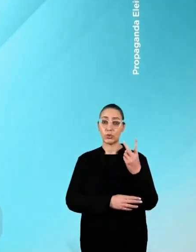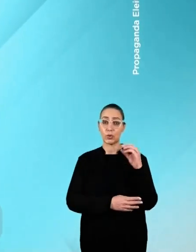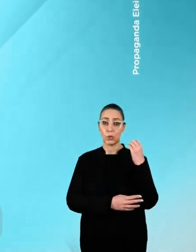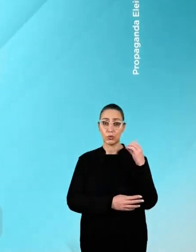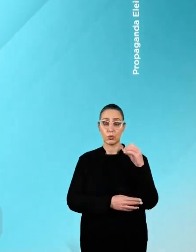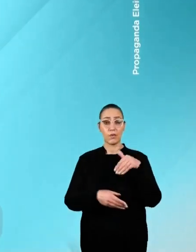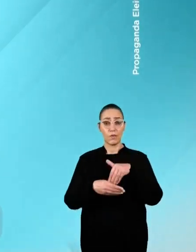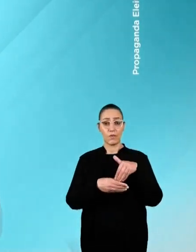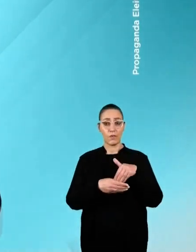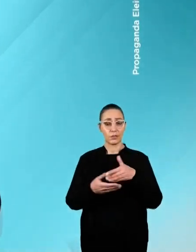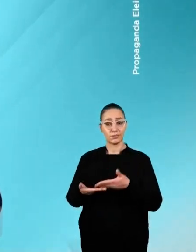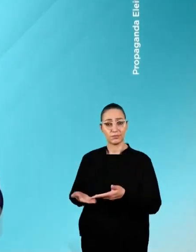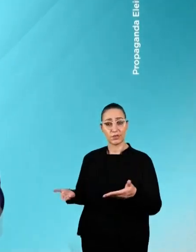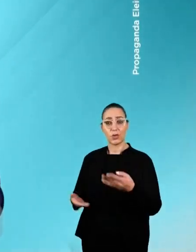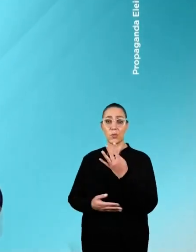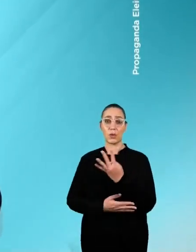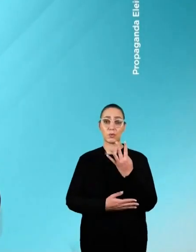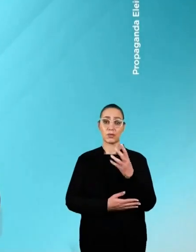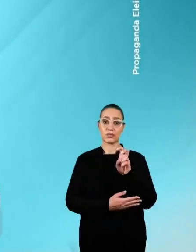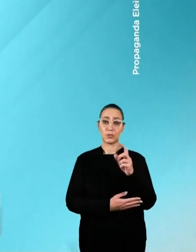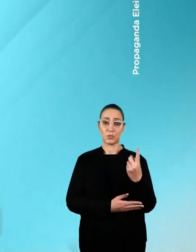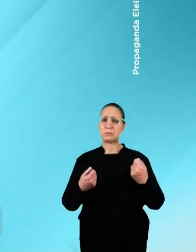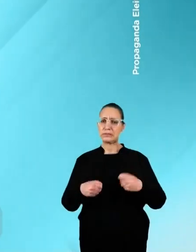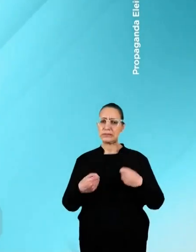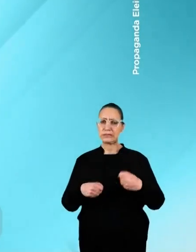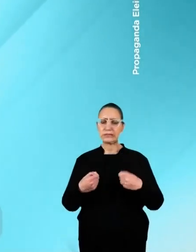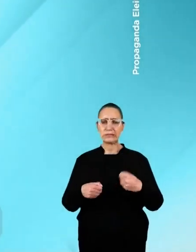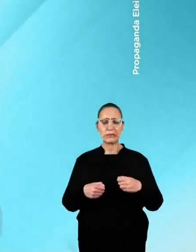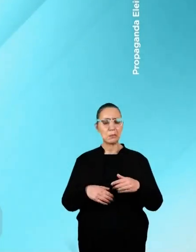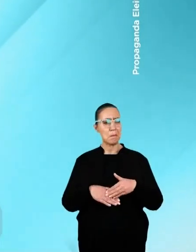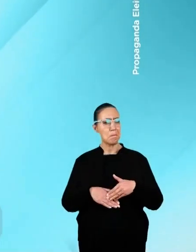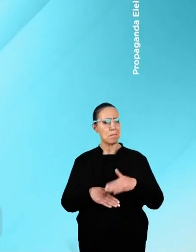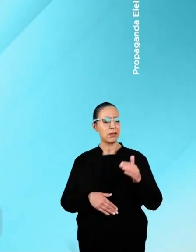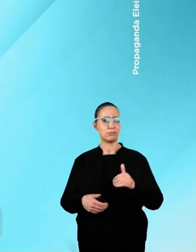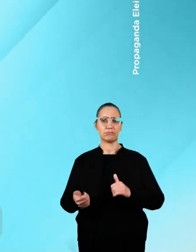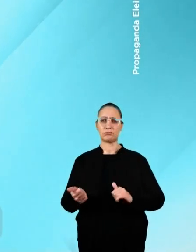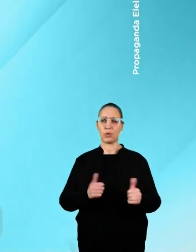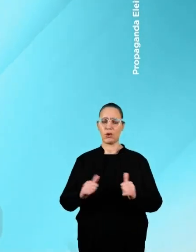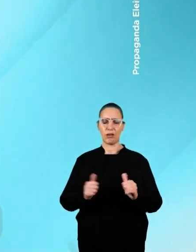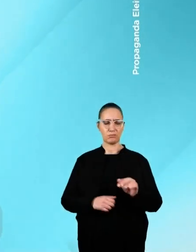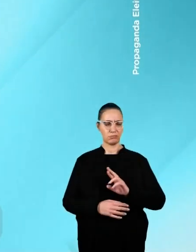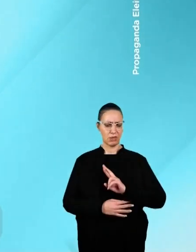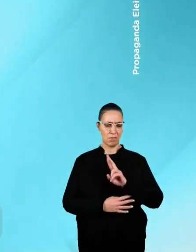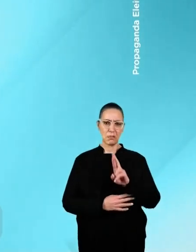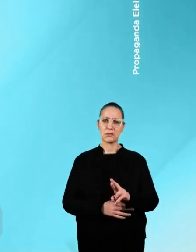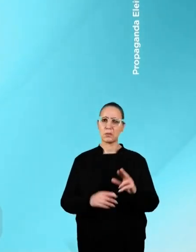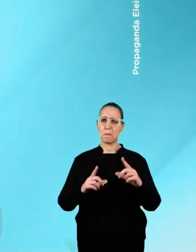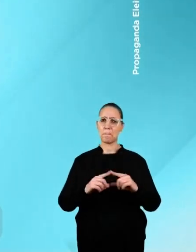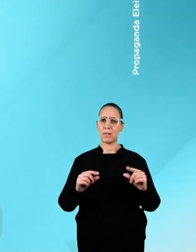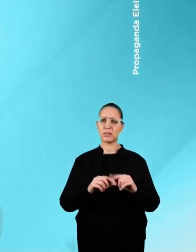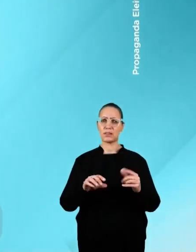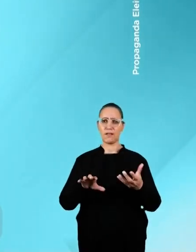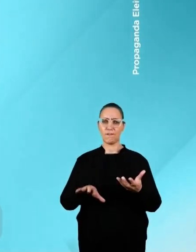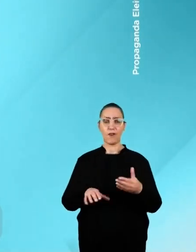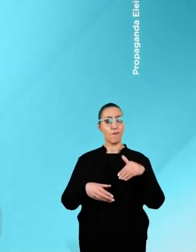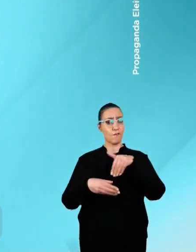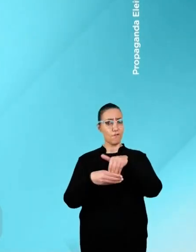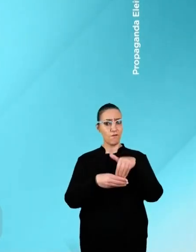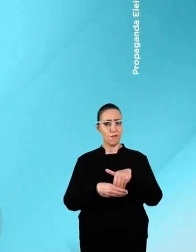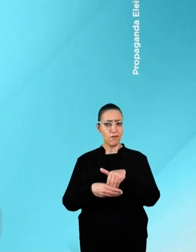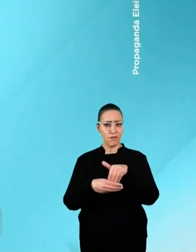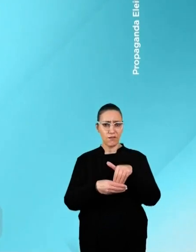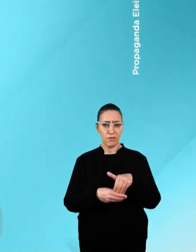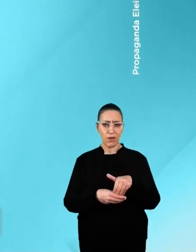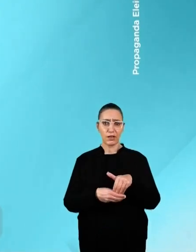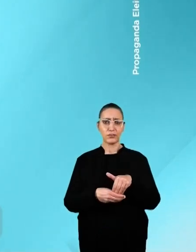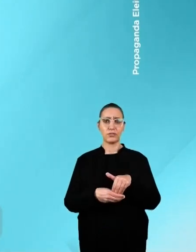4477. Dia 2 de outubro, vote Pepe da Cruzeiro, 4451. Precisamos qualificar a representação dos gaúchos no Congresso Nacional.